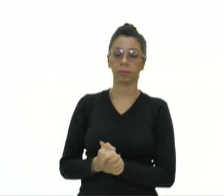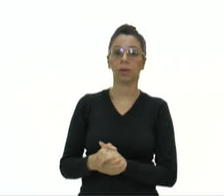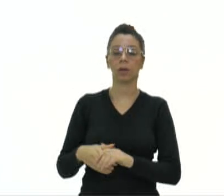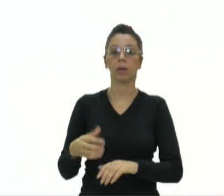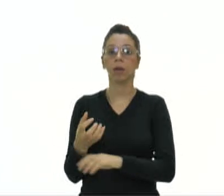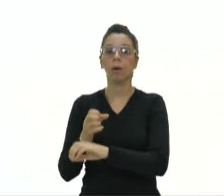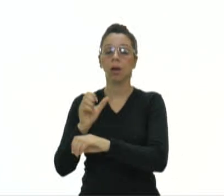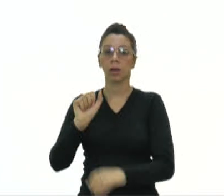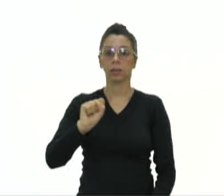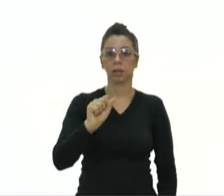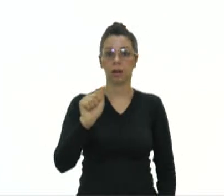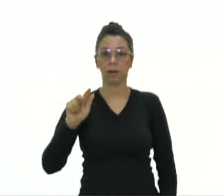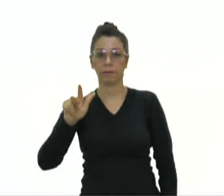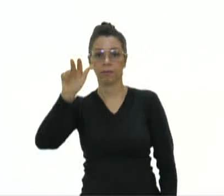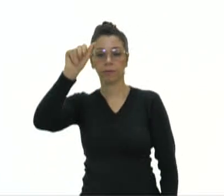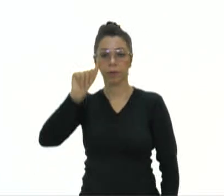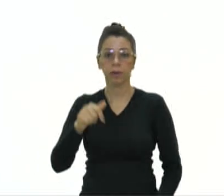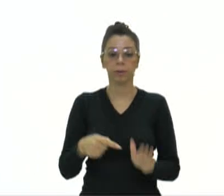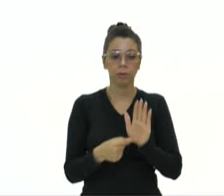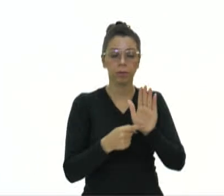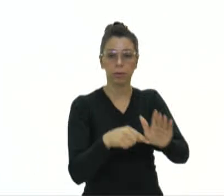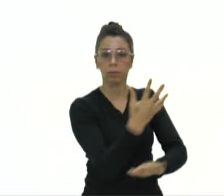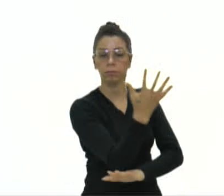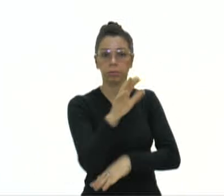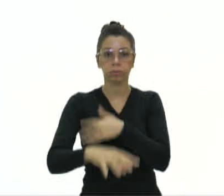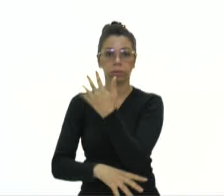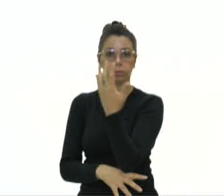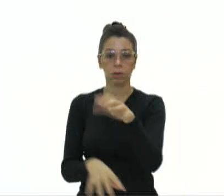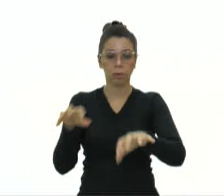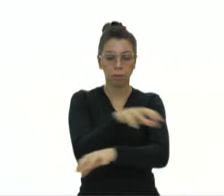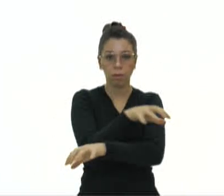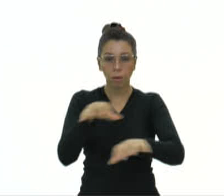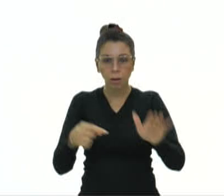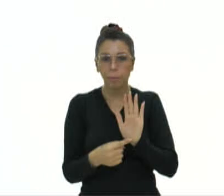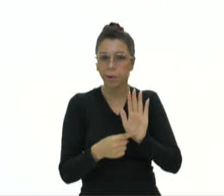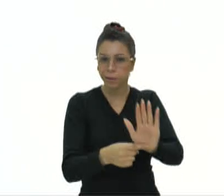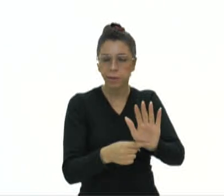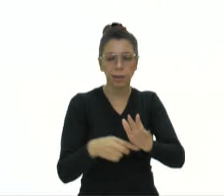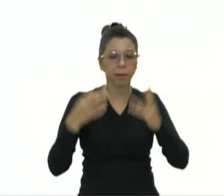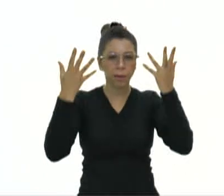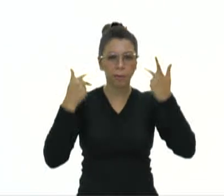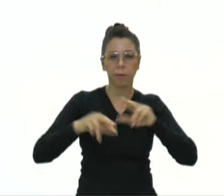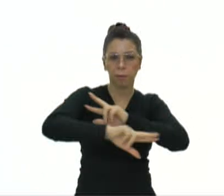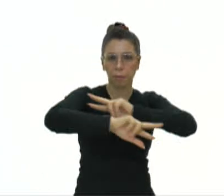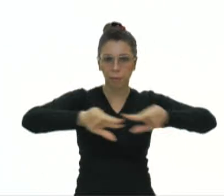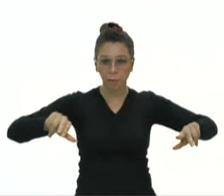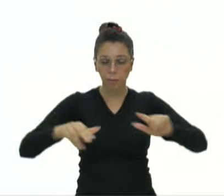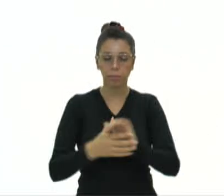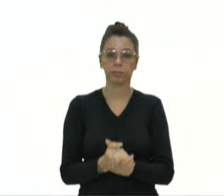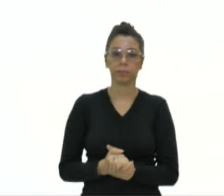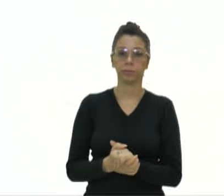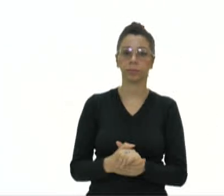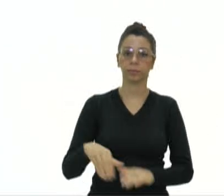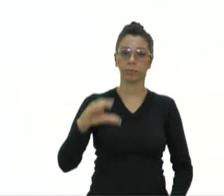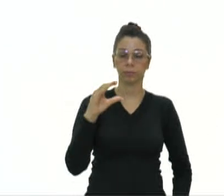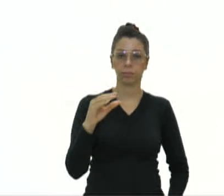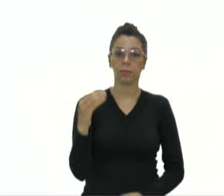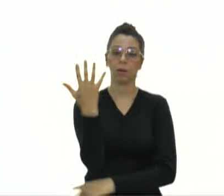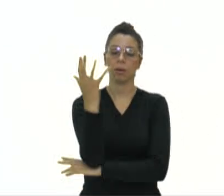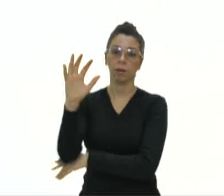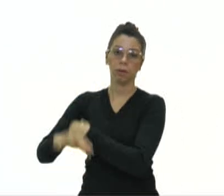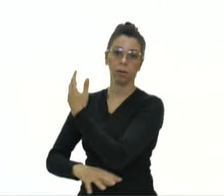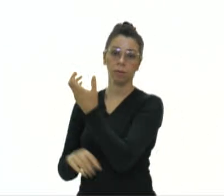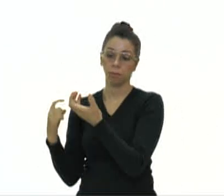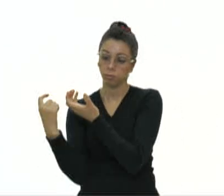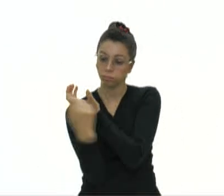da floresta tropical e a taiga, apresentando reduzida biodiversidade? C. As florestas temperadas nas áreas próximas ao